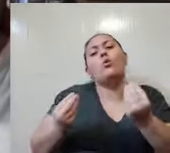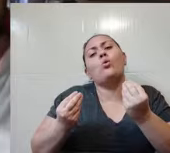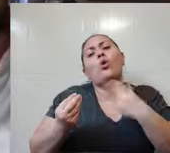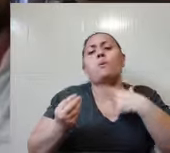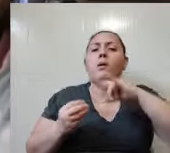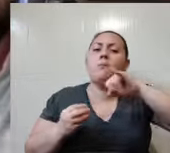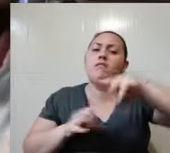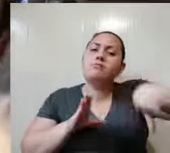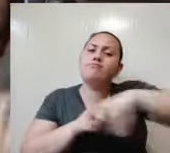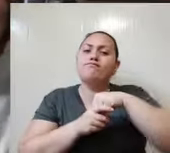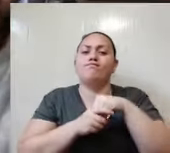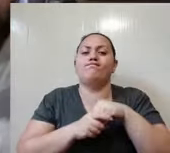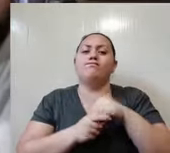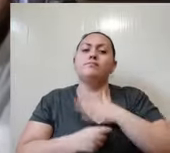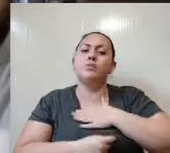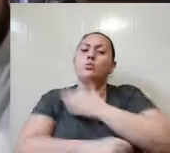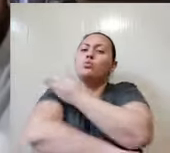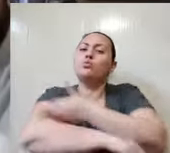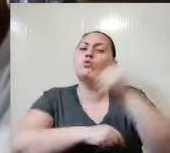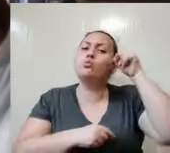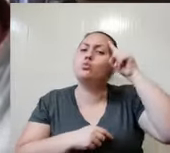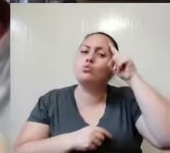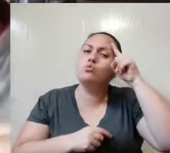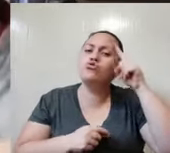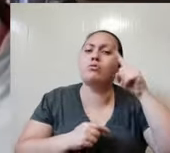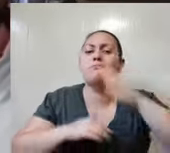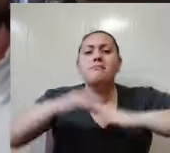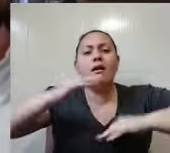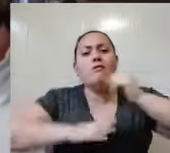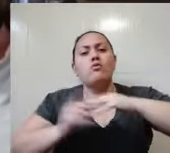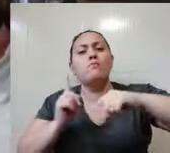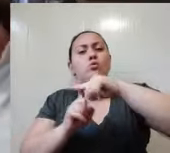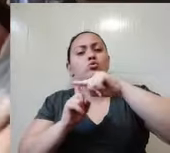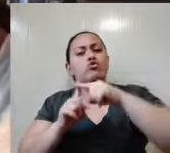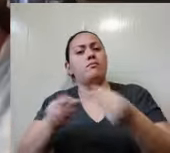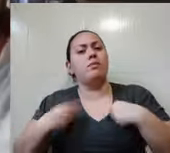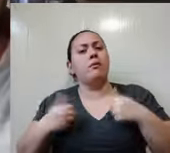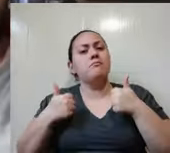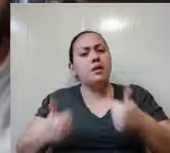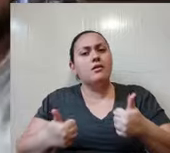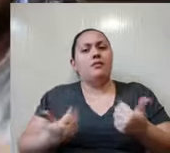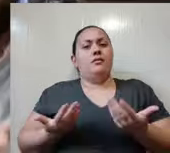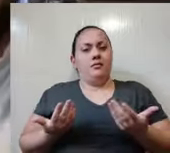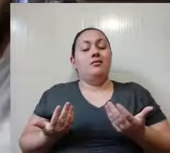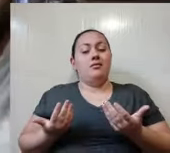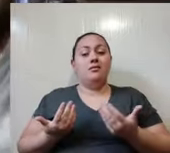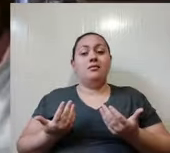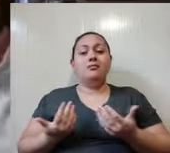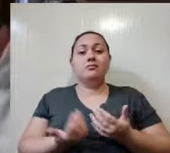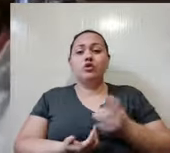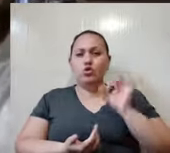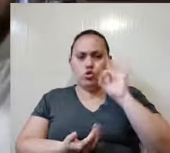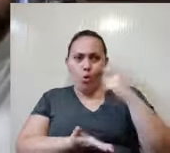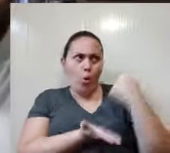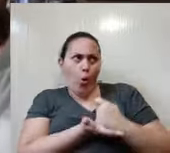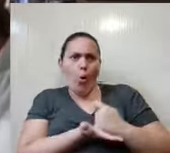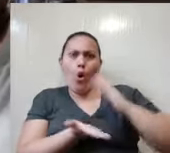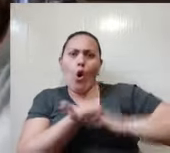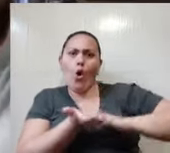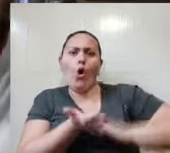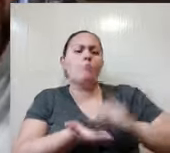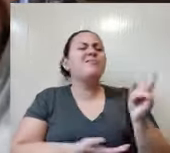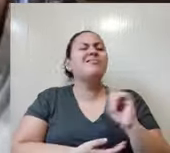na minha rotina coisas positivas que me façam bem, que possam fazer eu me sentir bem, mas não de uma forma de cobrança, do